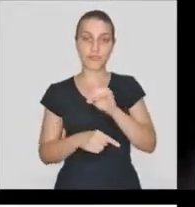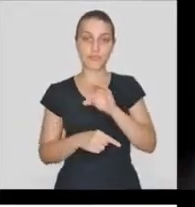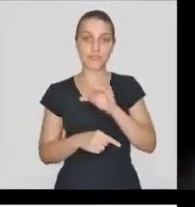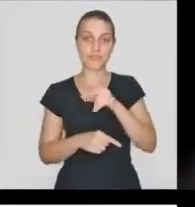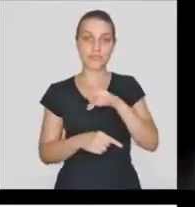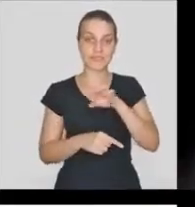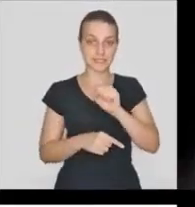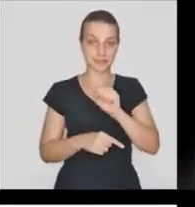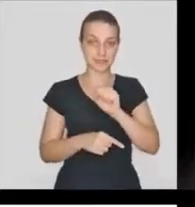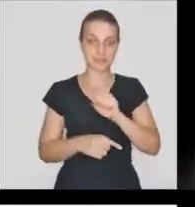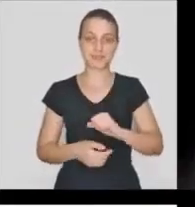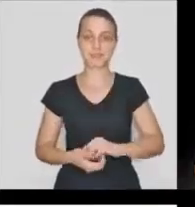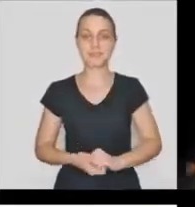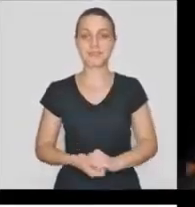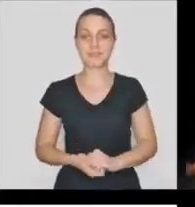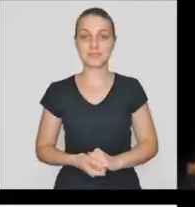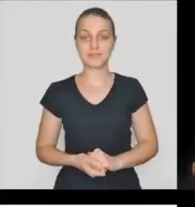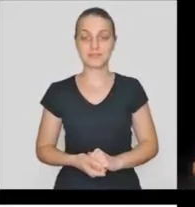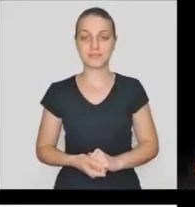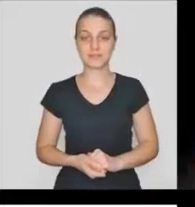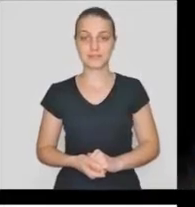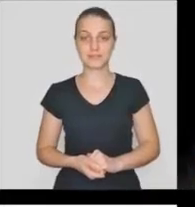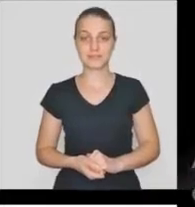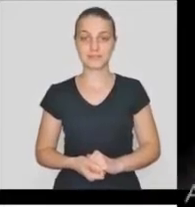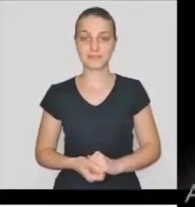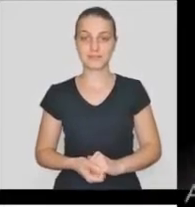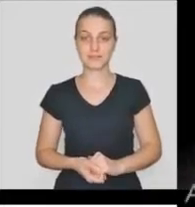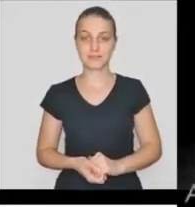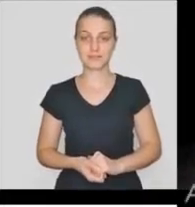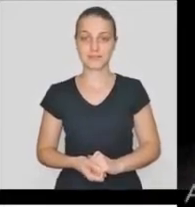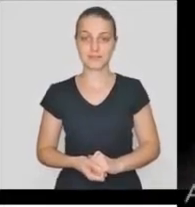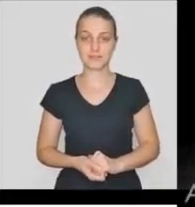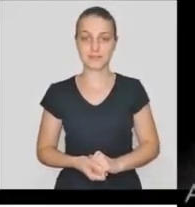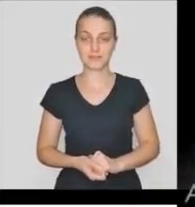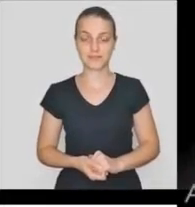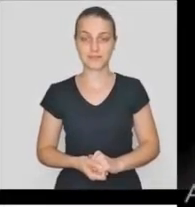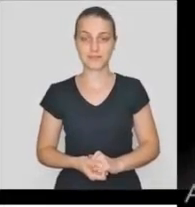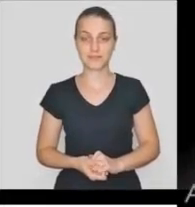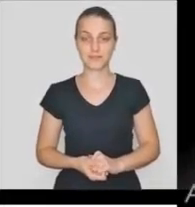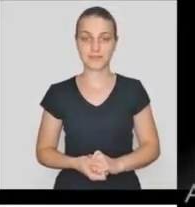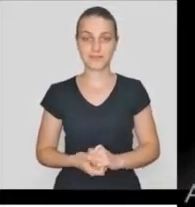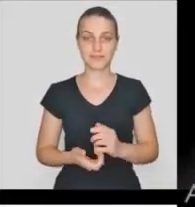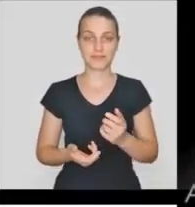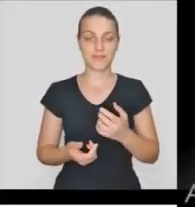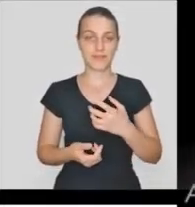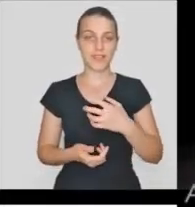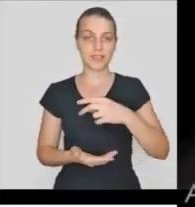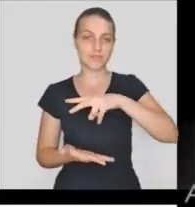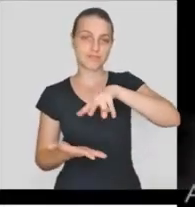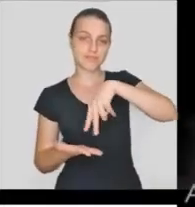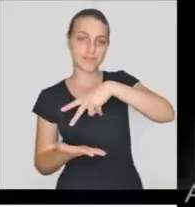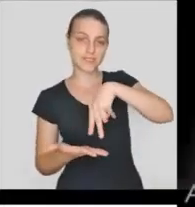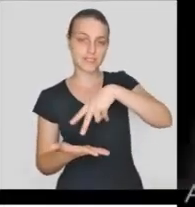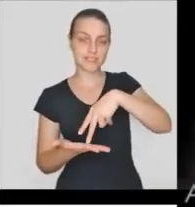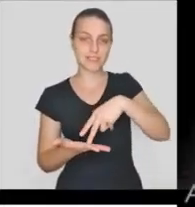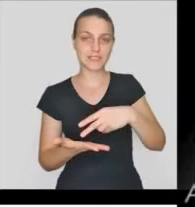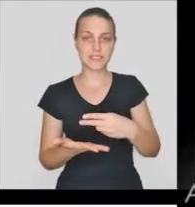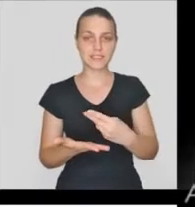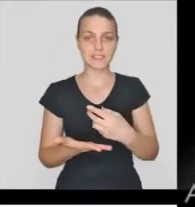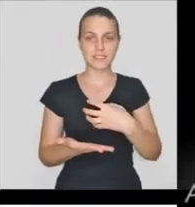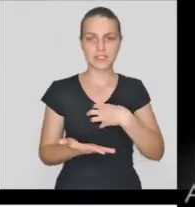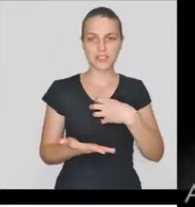a narrativa, continua sendo a mesma. Alguns tipos de dança, como o